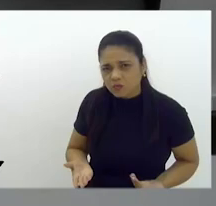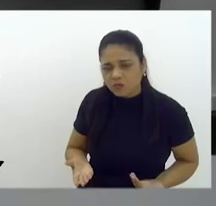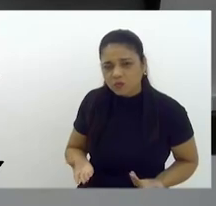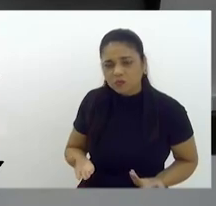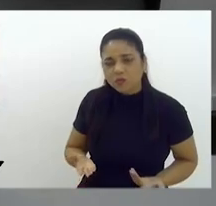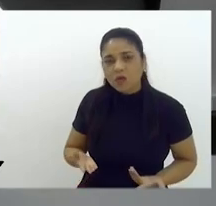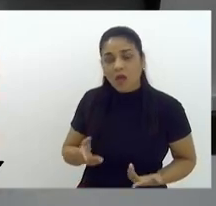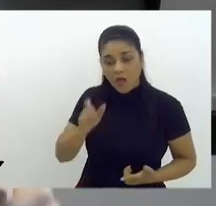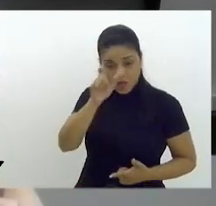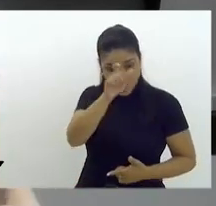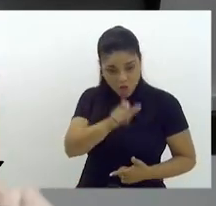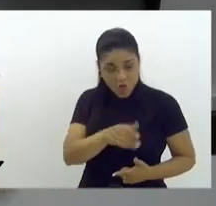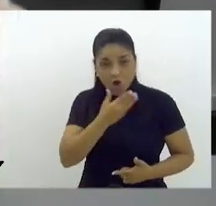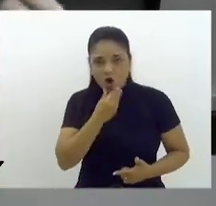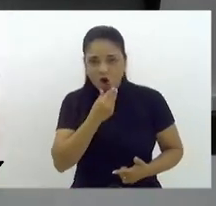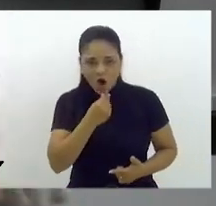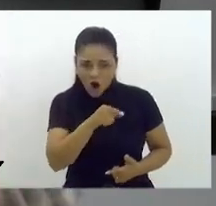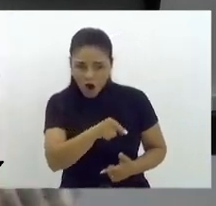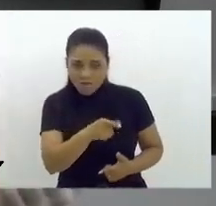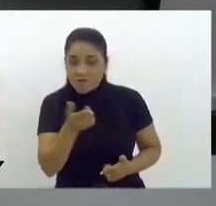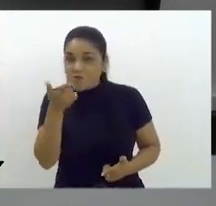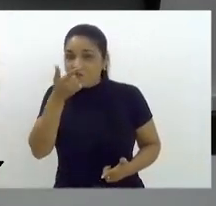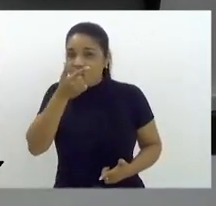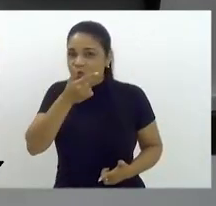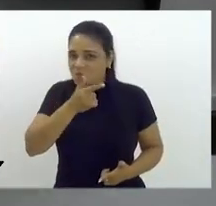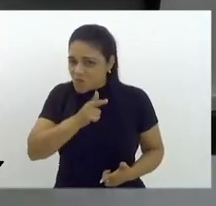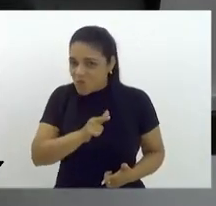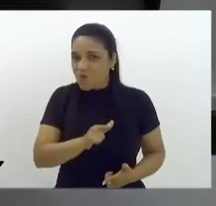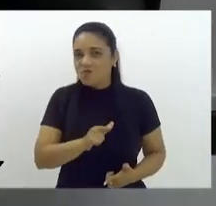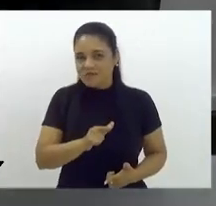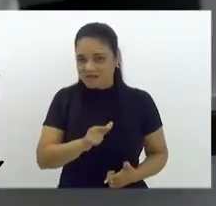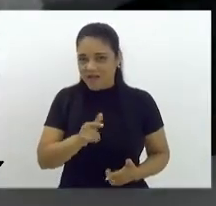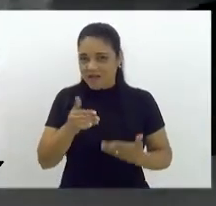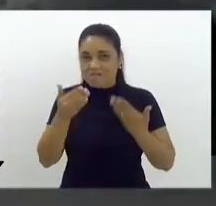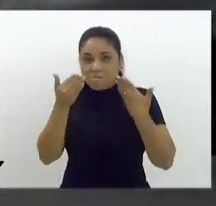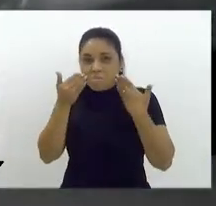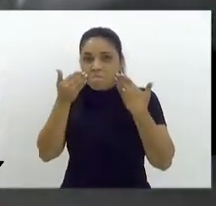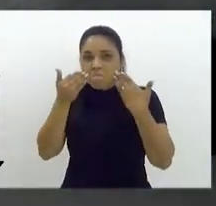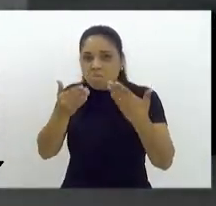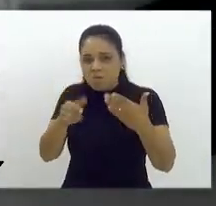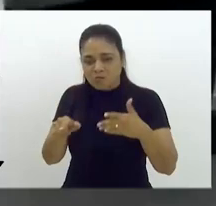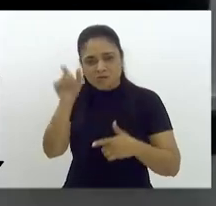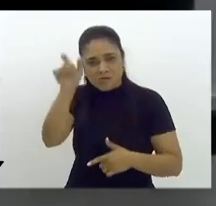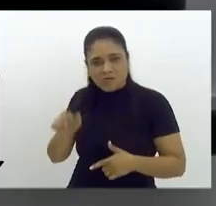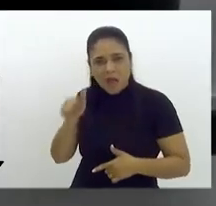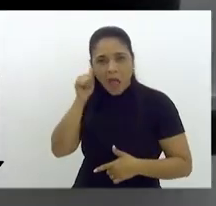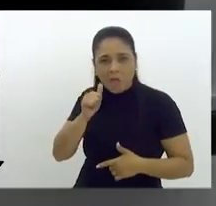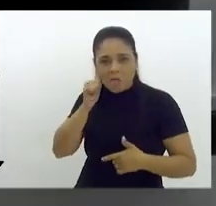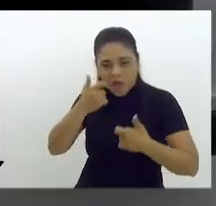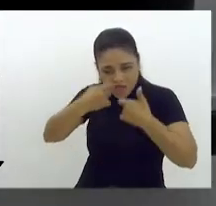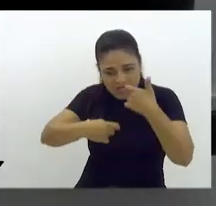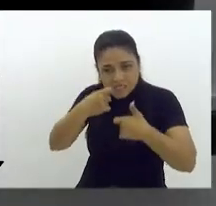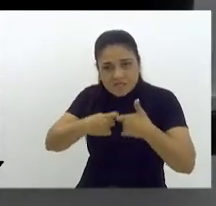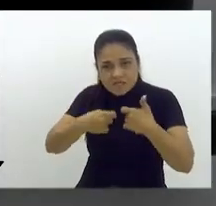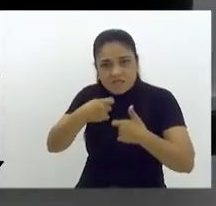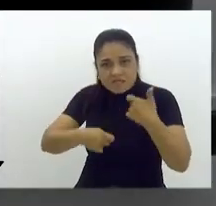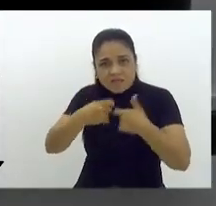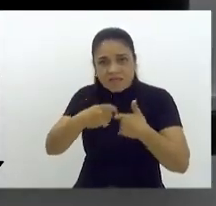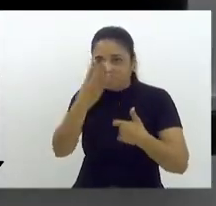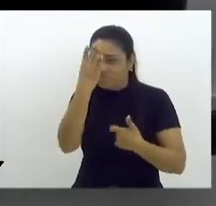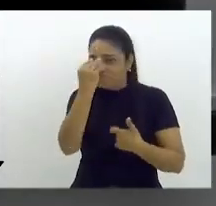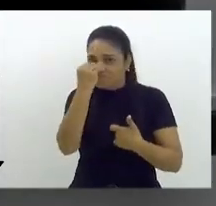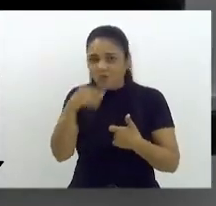esse sujeito é a capacidade ele consegue ele consegue expor essa mulher e essa imagem vai